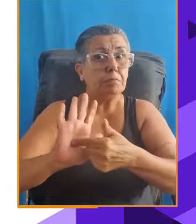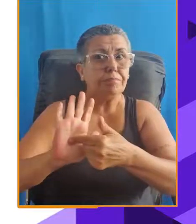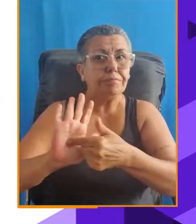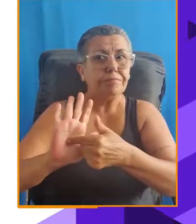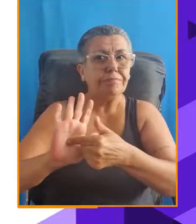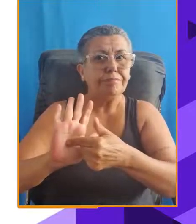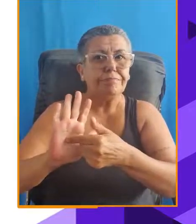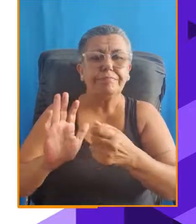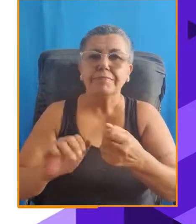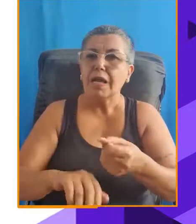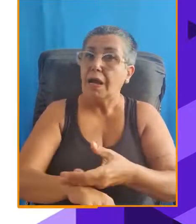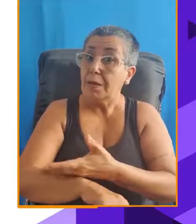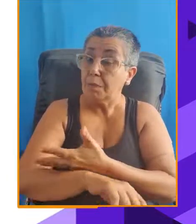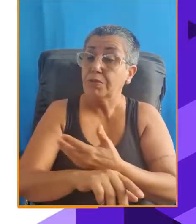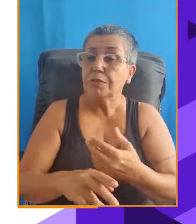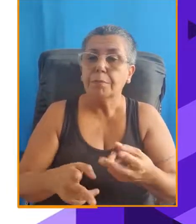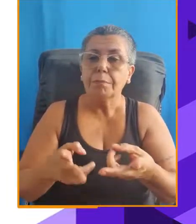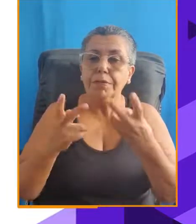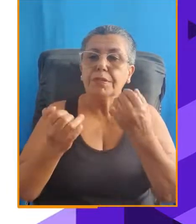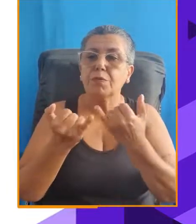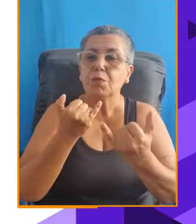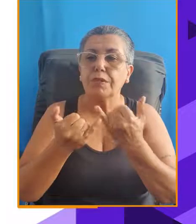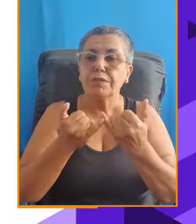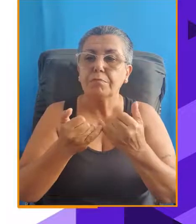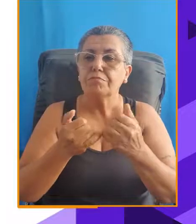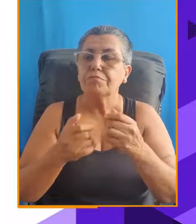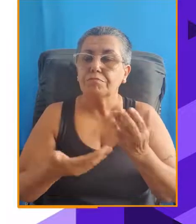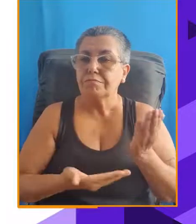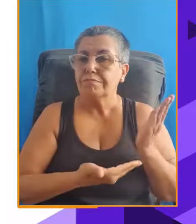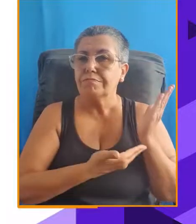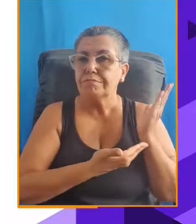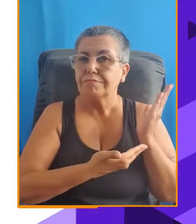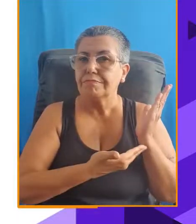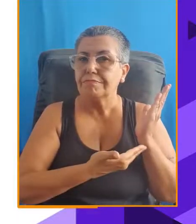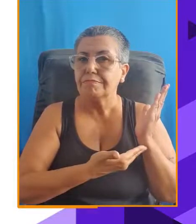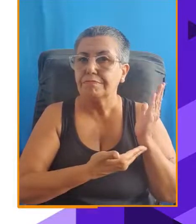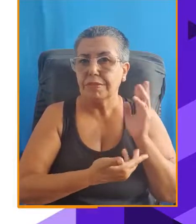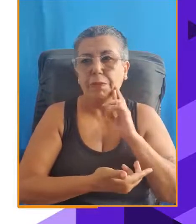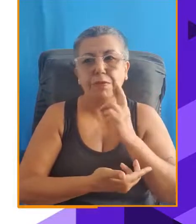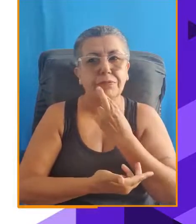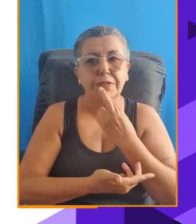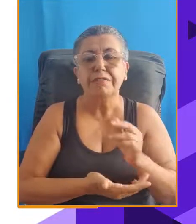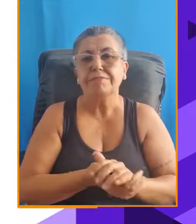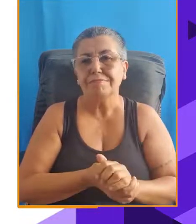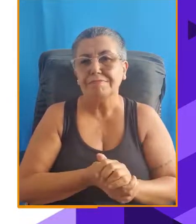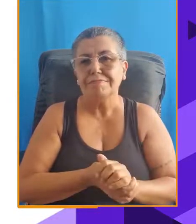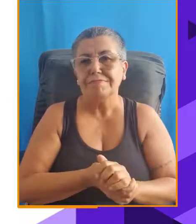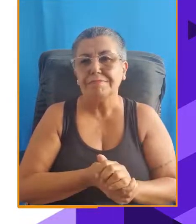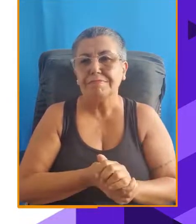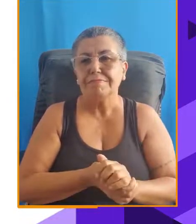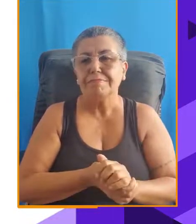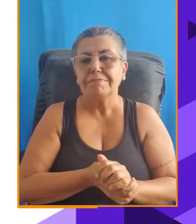emoção. Repara no exemplo do material gráfico deste restaurante.